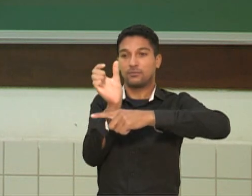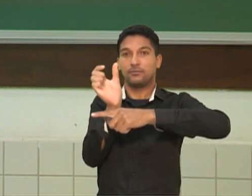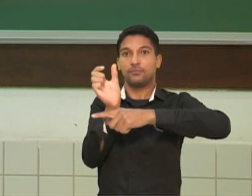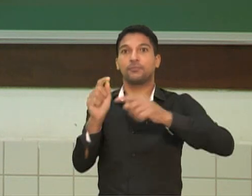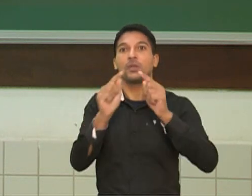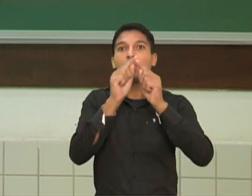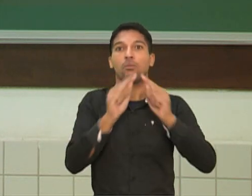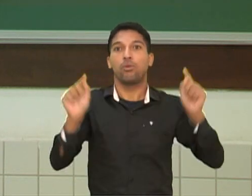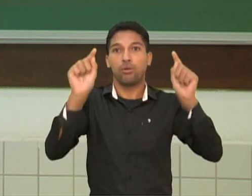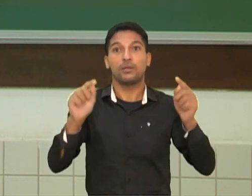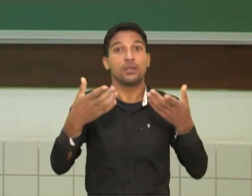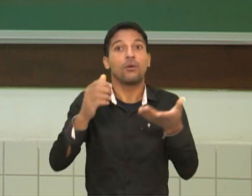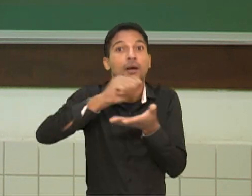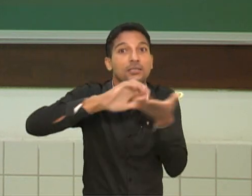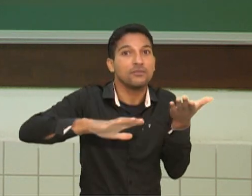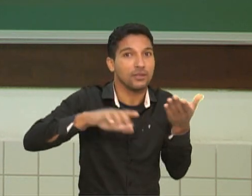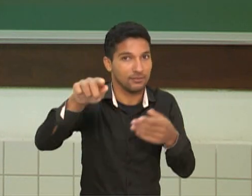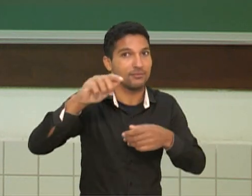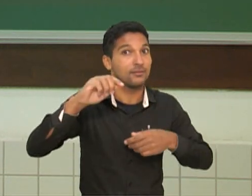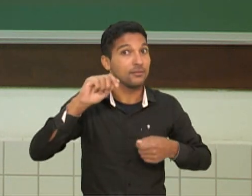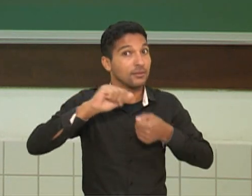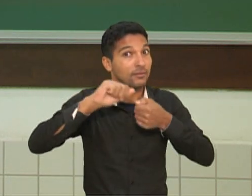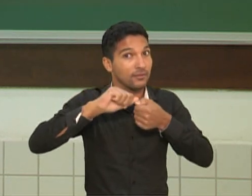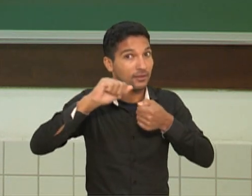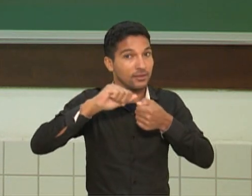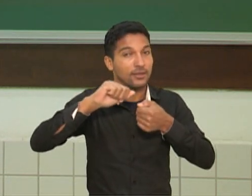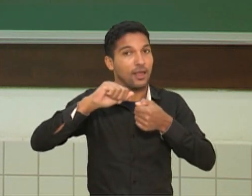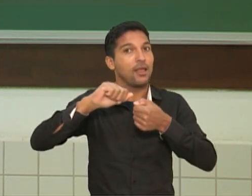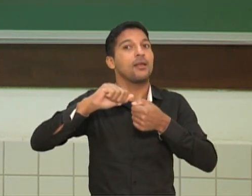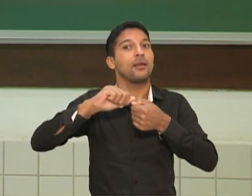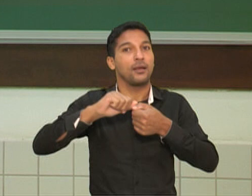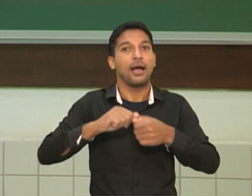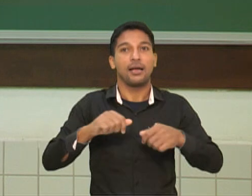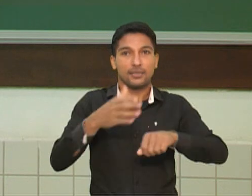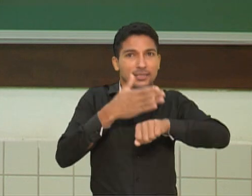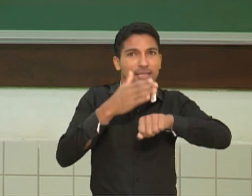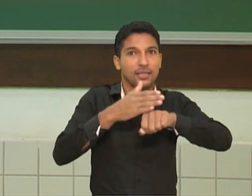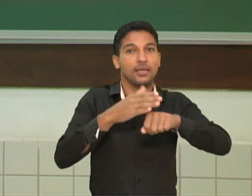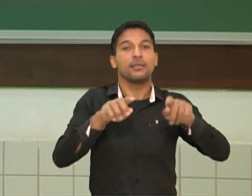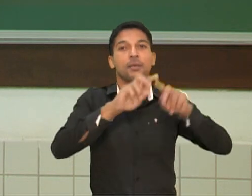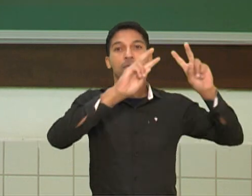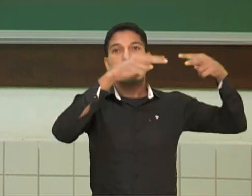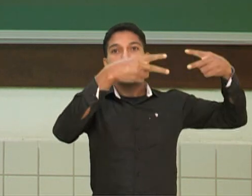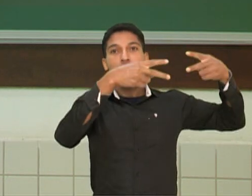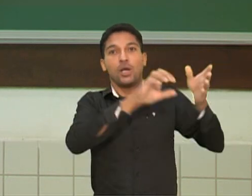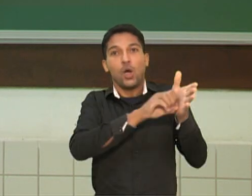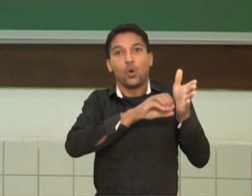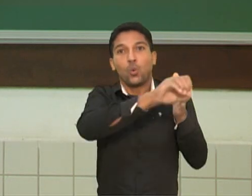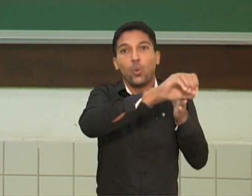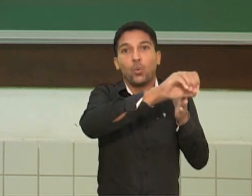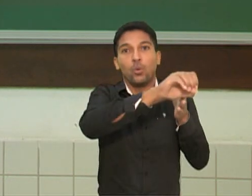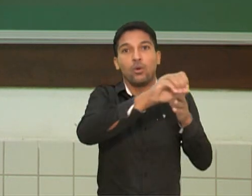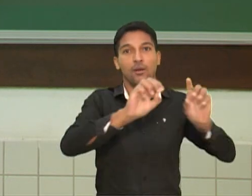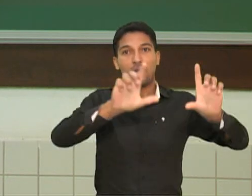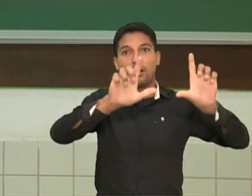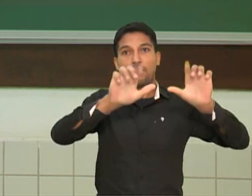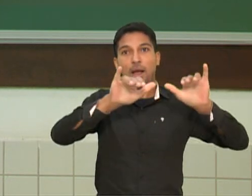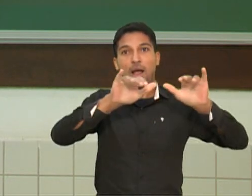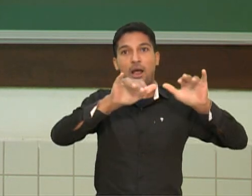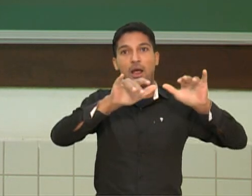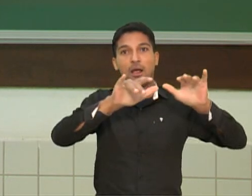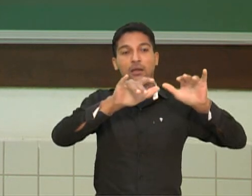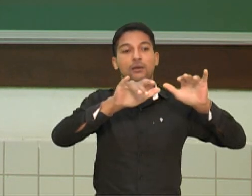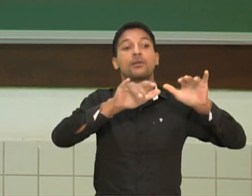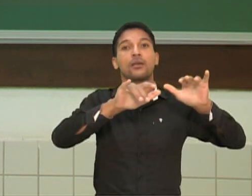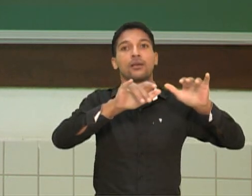fazer essas atividades, porque é pelas atividades que você faz que a tua presença é registrada. Se você tiver qualquer dúvida com